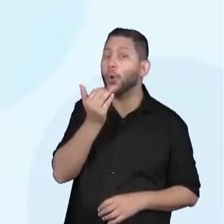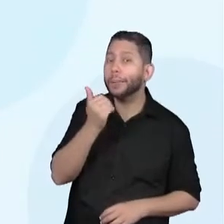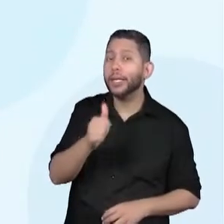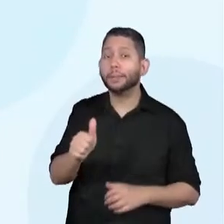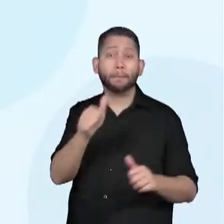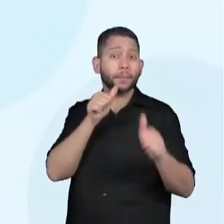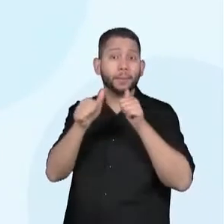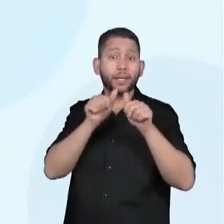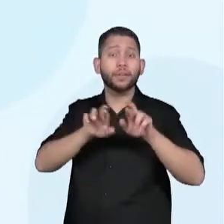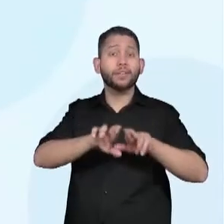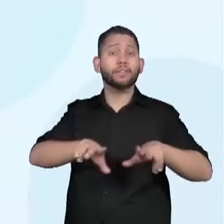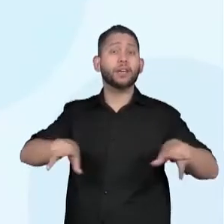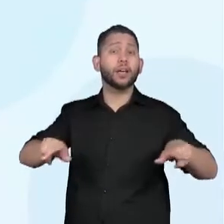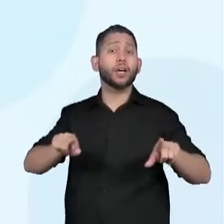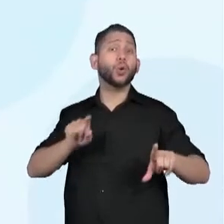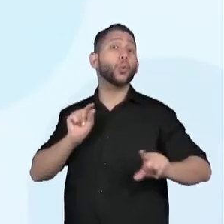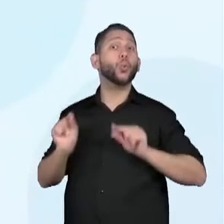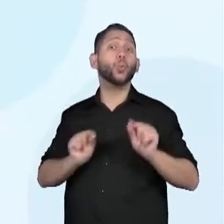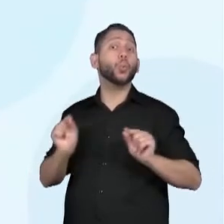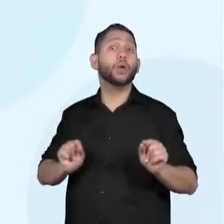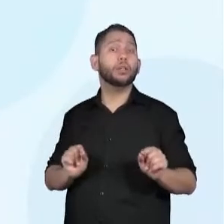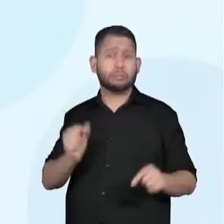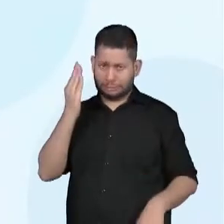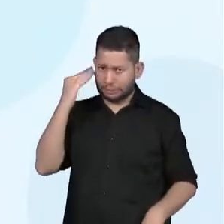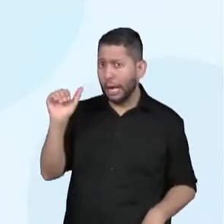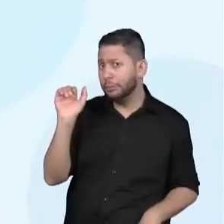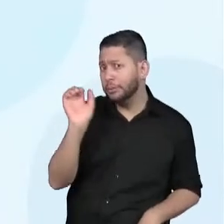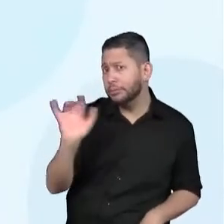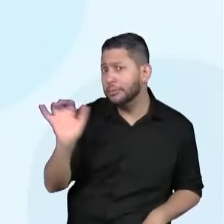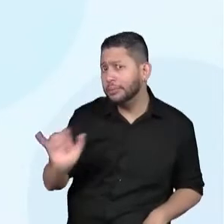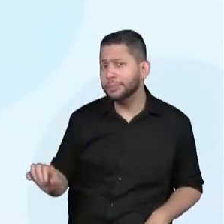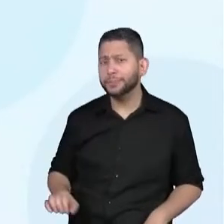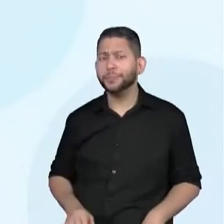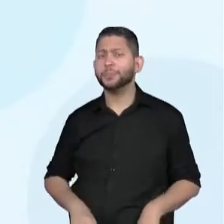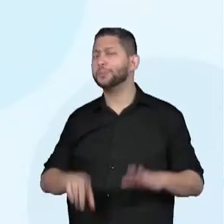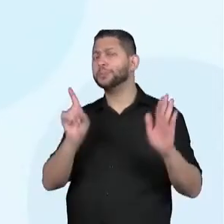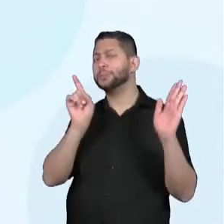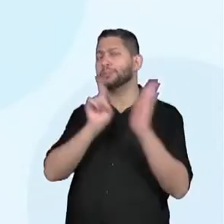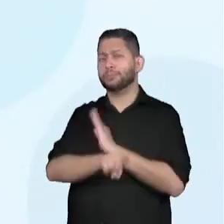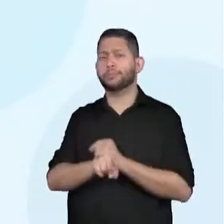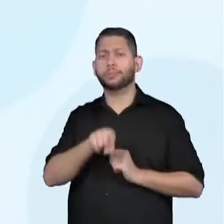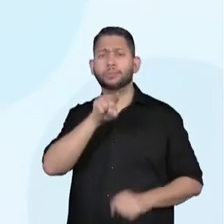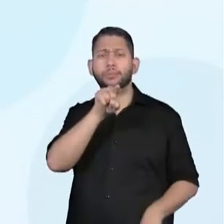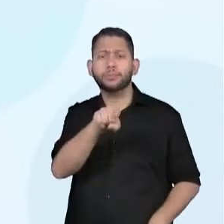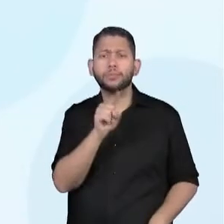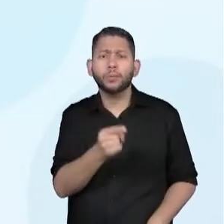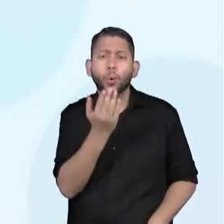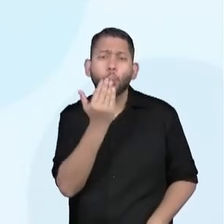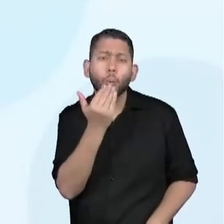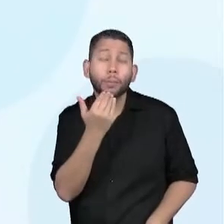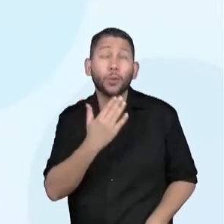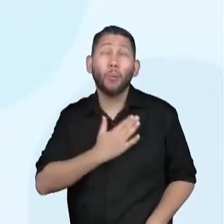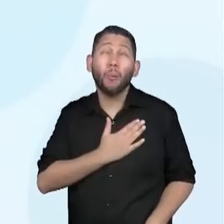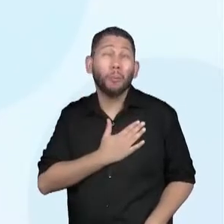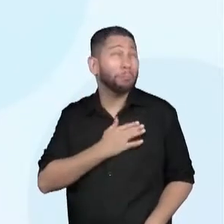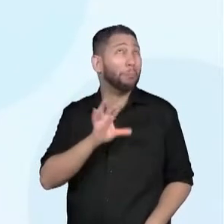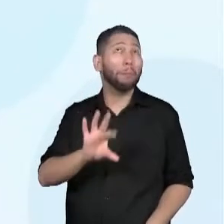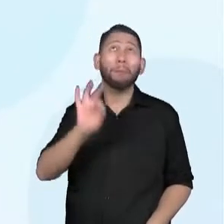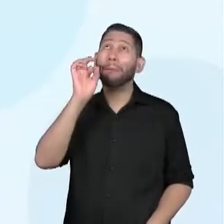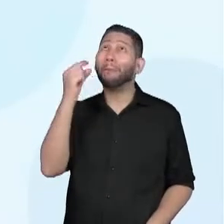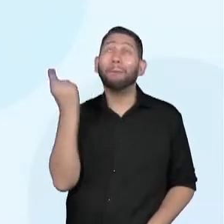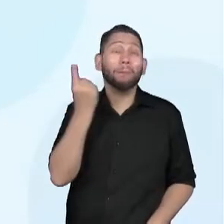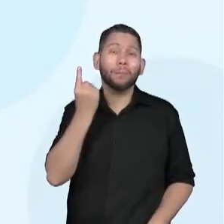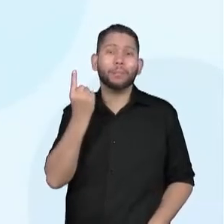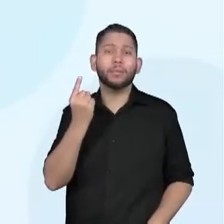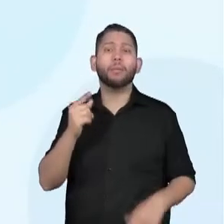e bebida. What is your favorite food? Qual é o seu alimento favorito, a